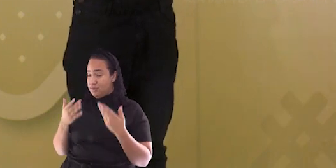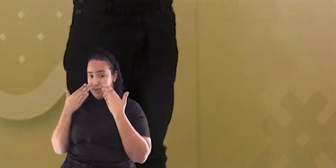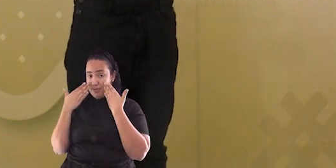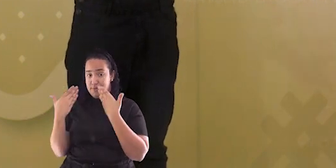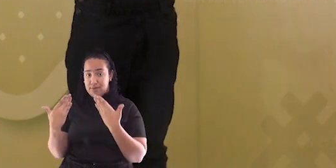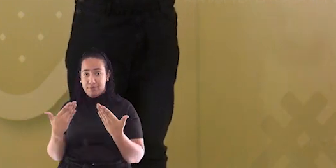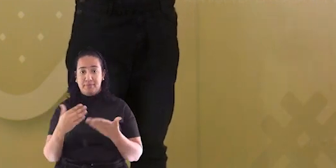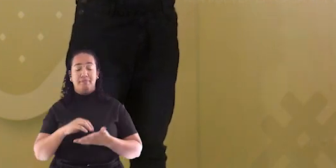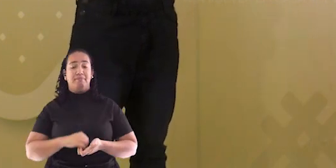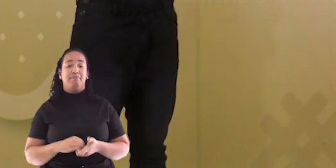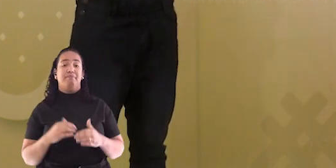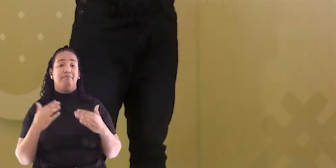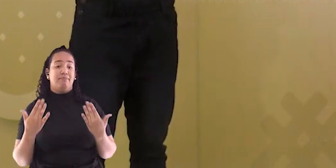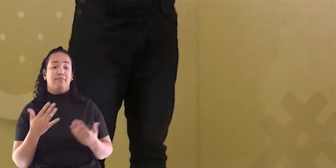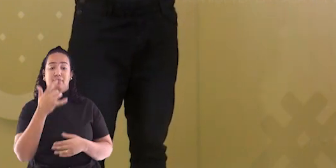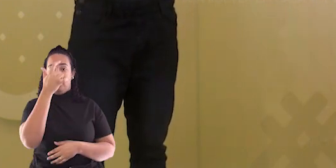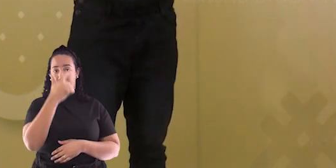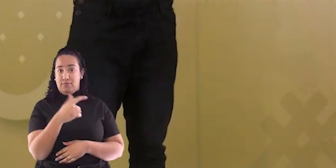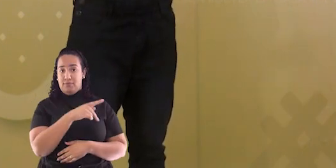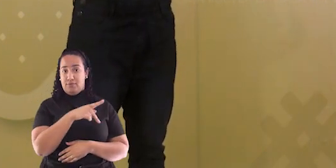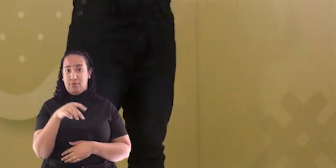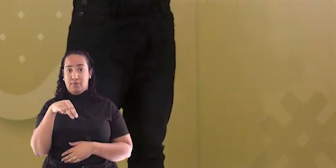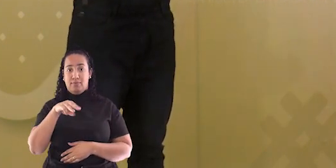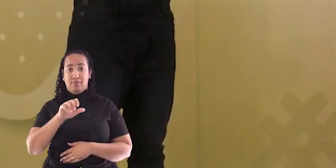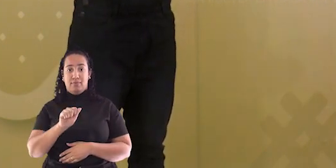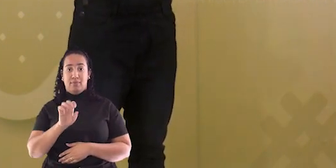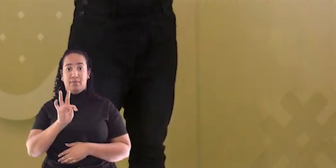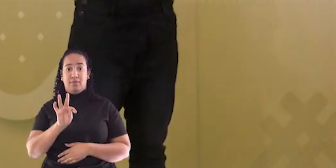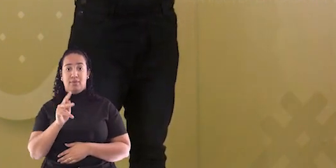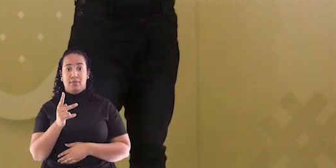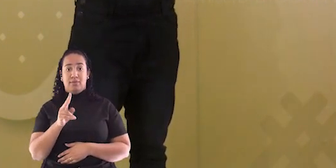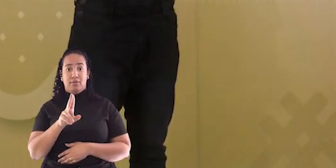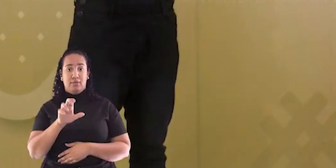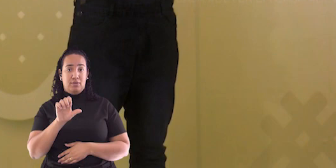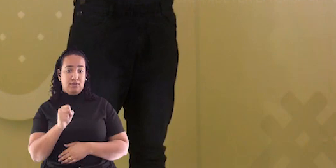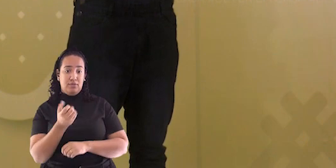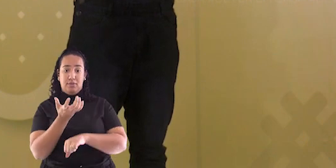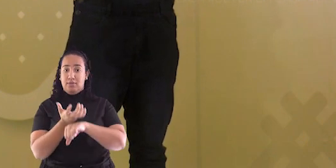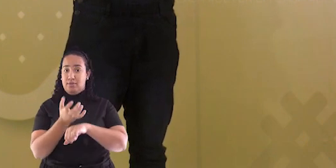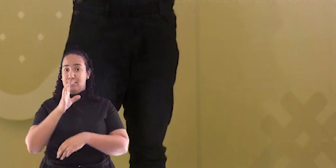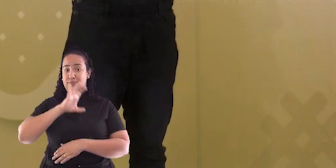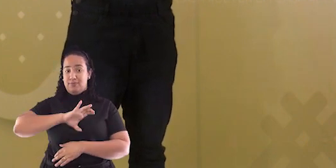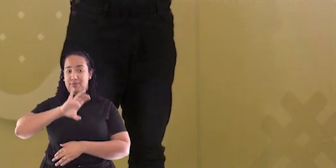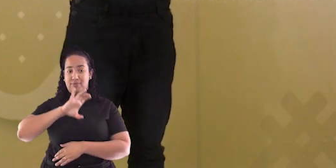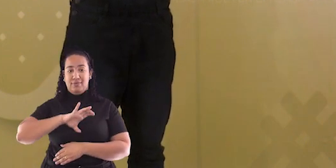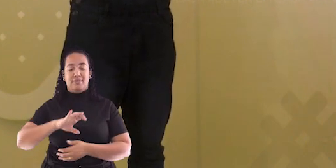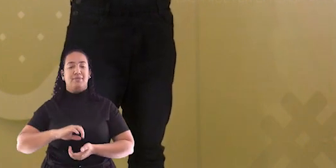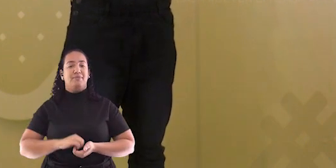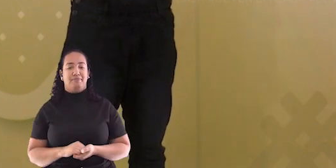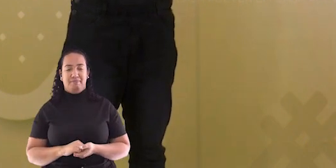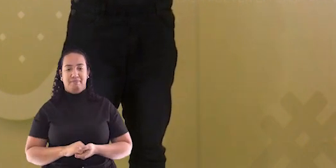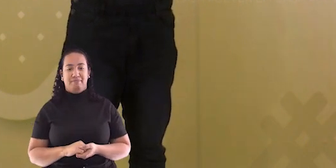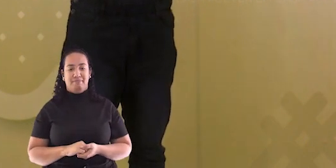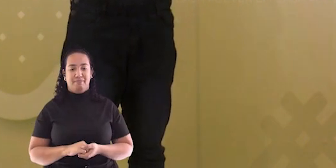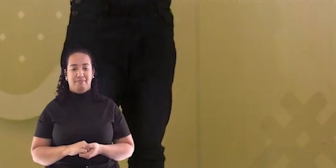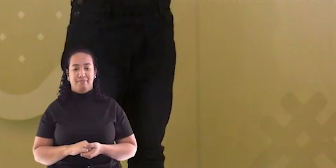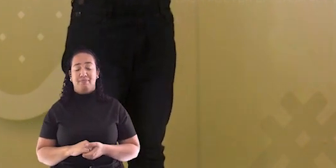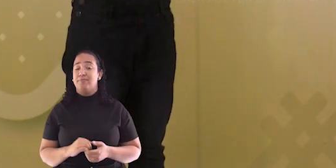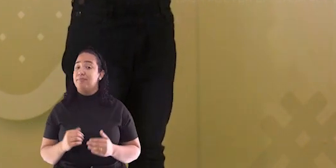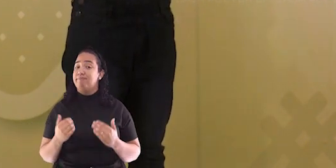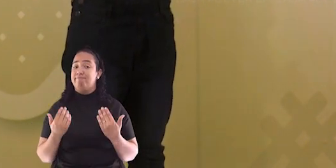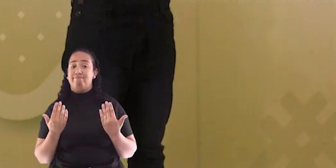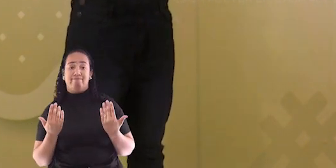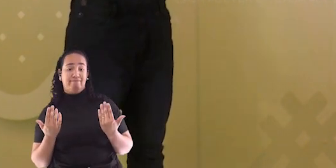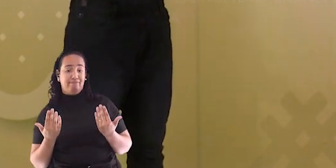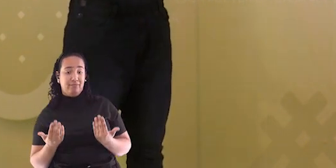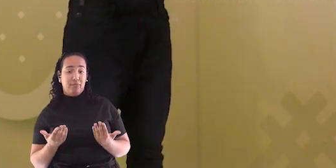Matheus. Então, eu sou o professor Matheus Lima, sou professor de Língua Portuguesa. Bem, e sem dar muito spoiler, né,